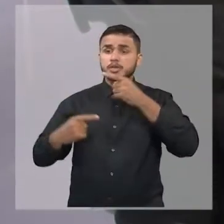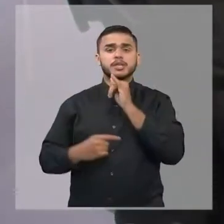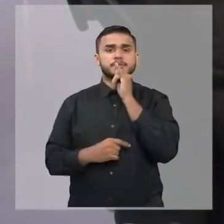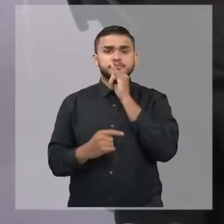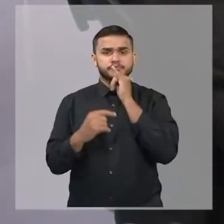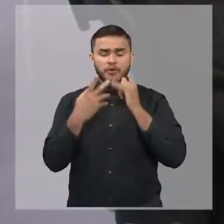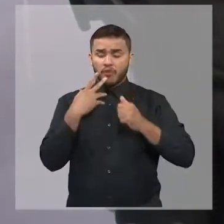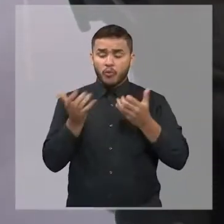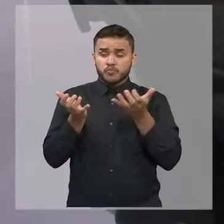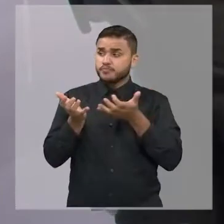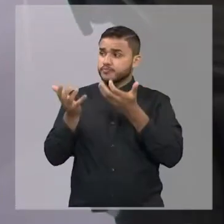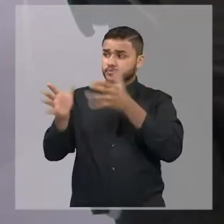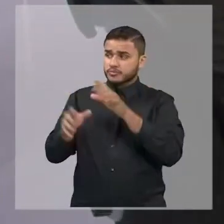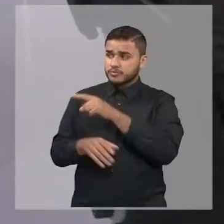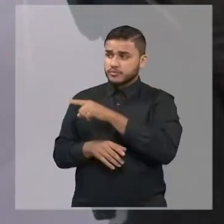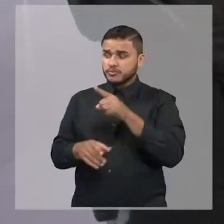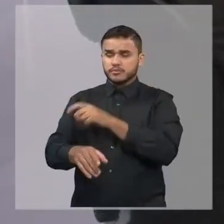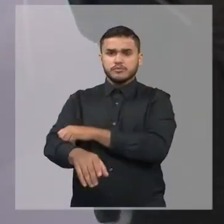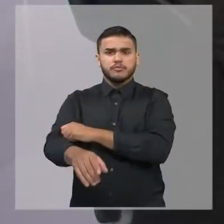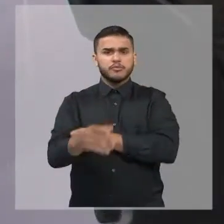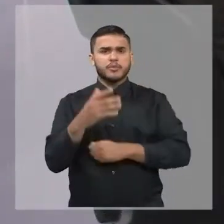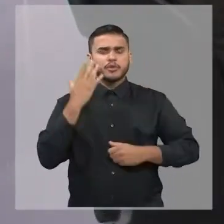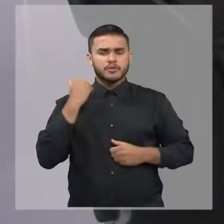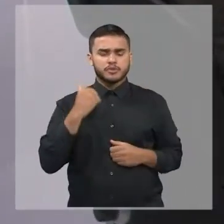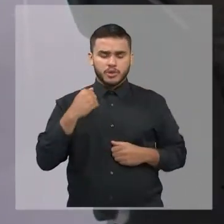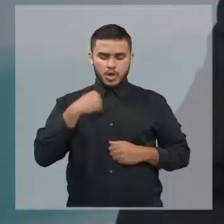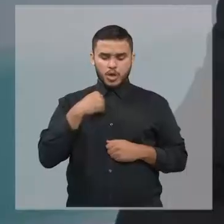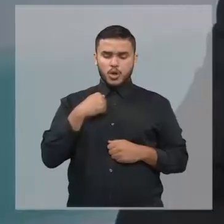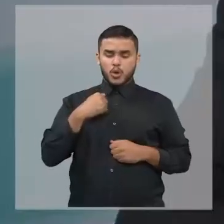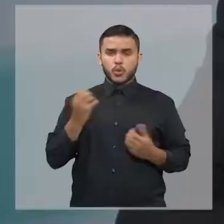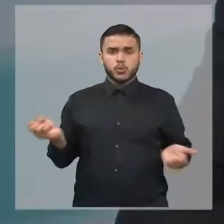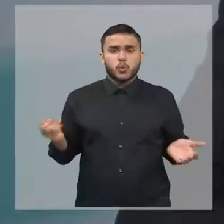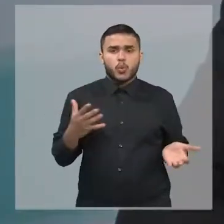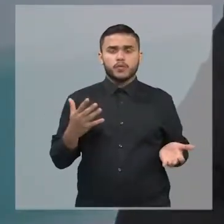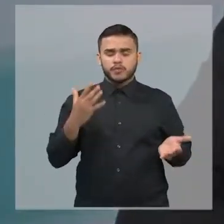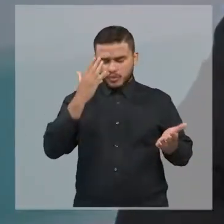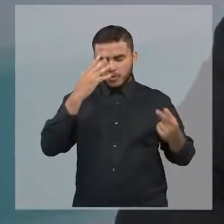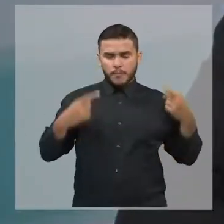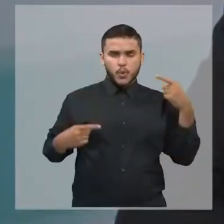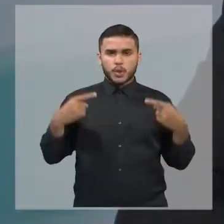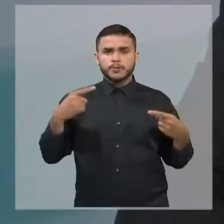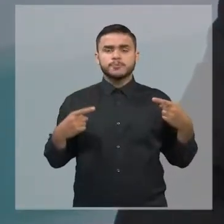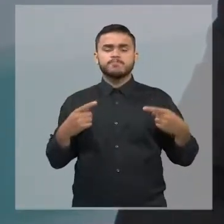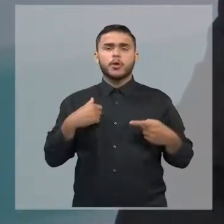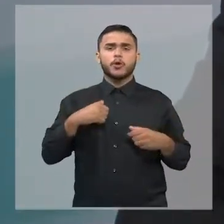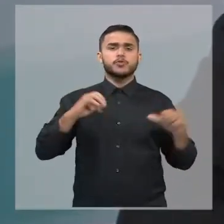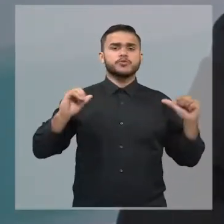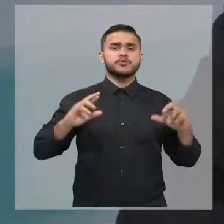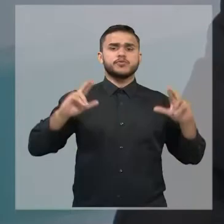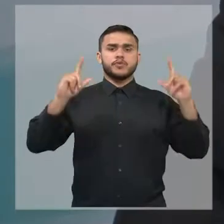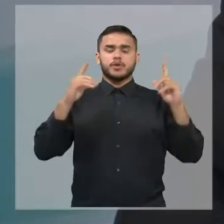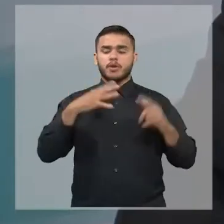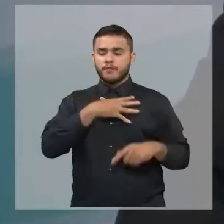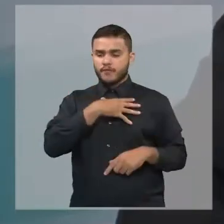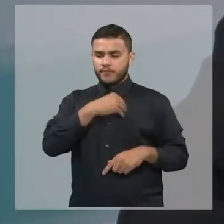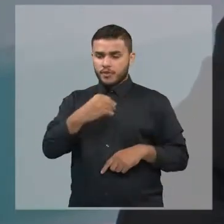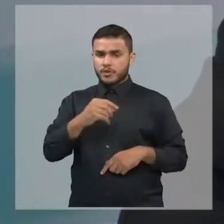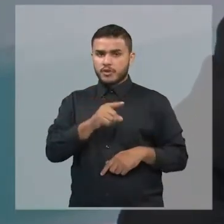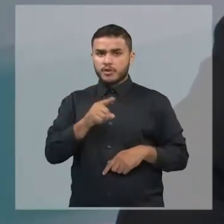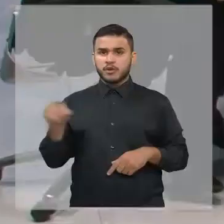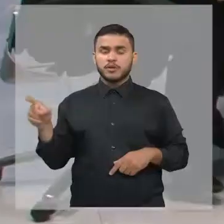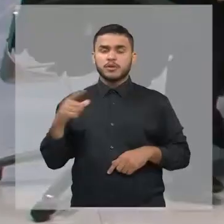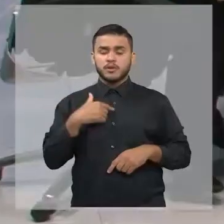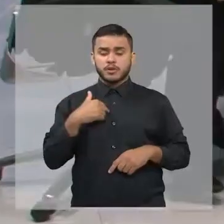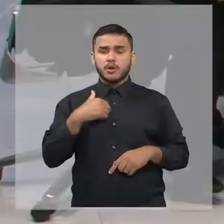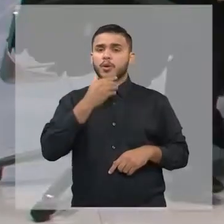conta do discurso de negar a política, dizer a velha política e eu sou a nova política, sem ser a nova política, porque tem filhos, é um deputado de